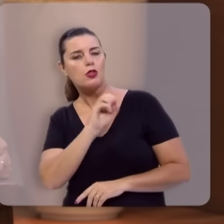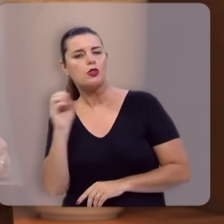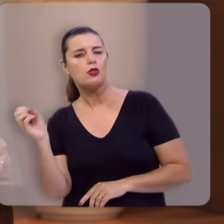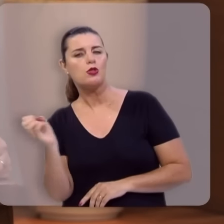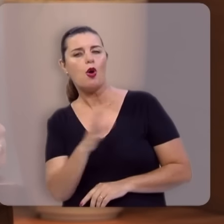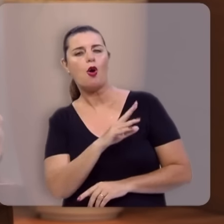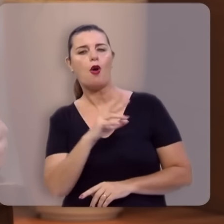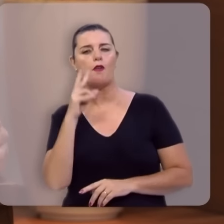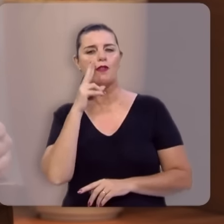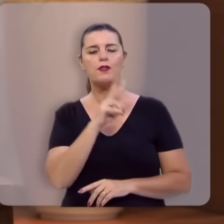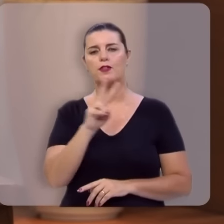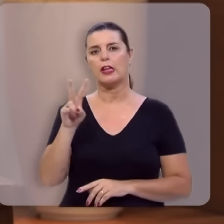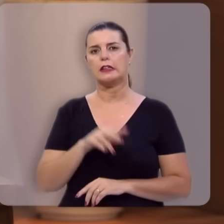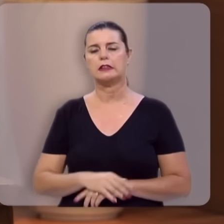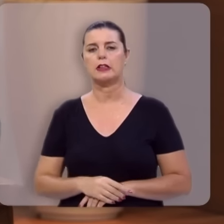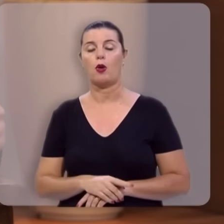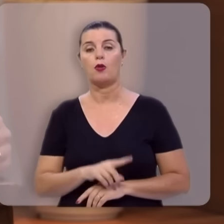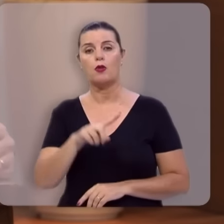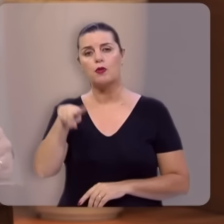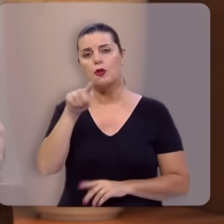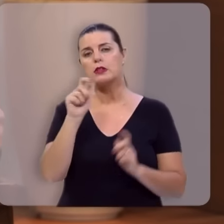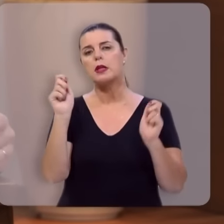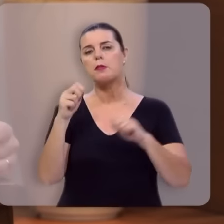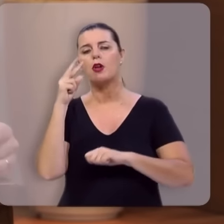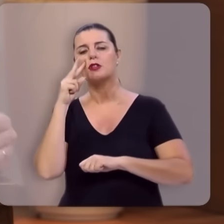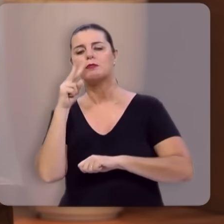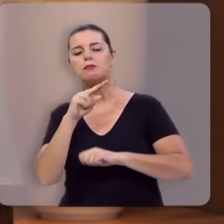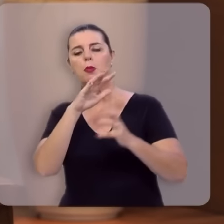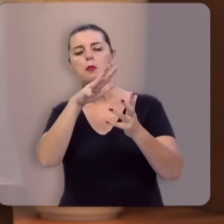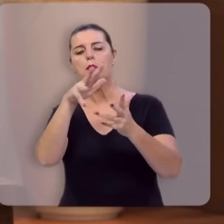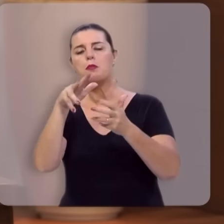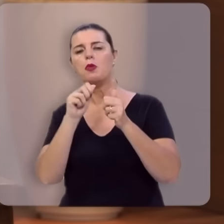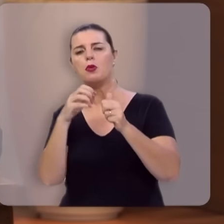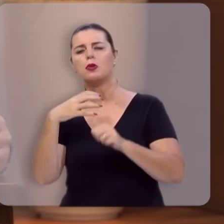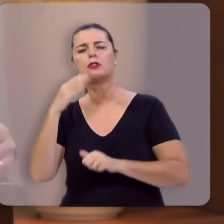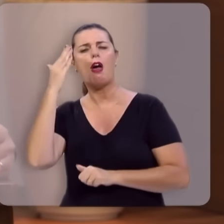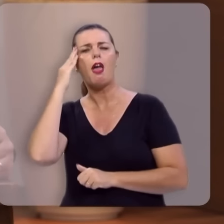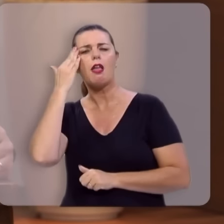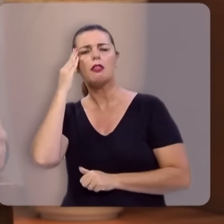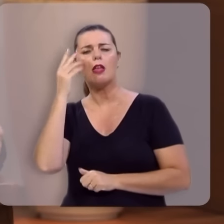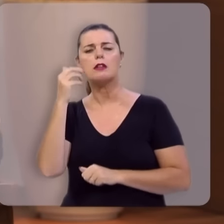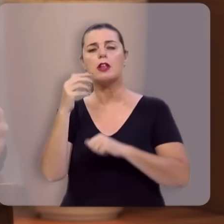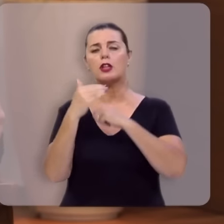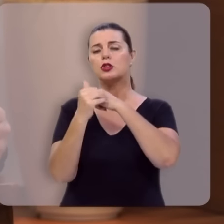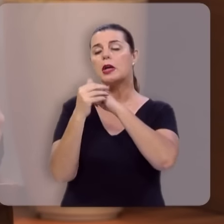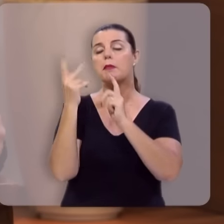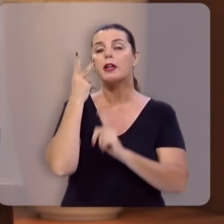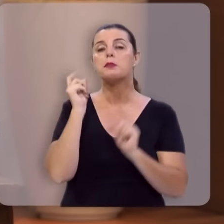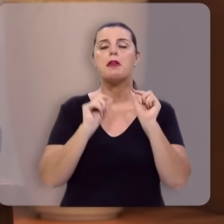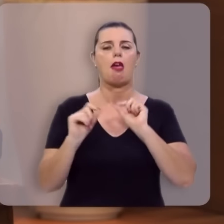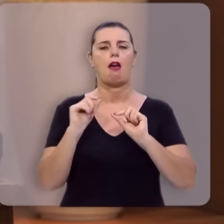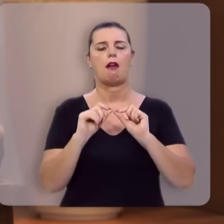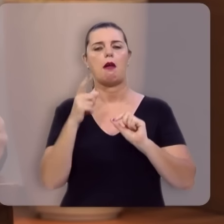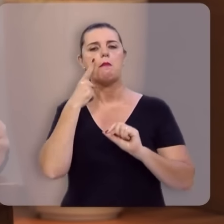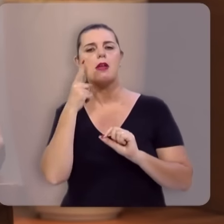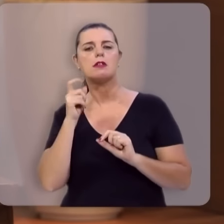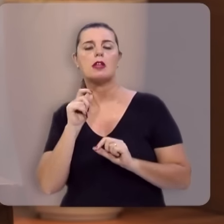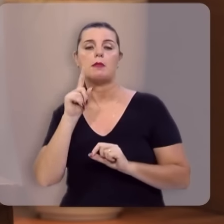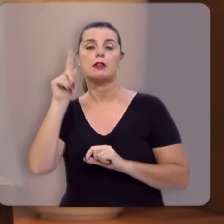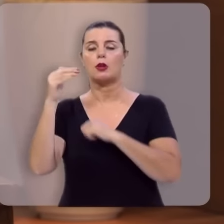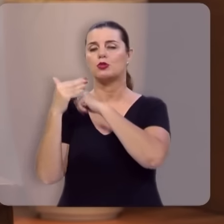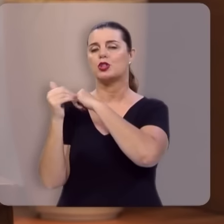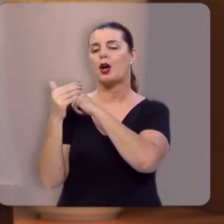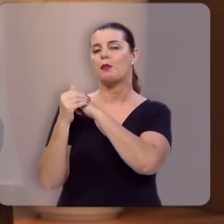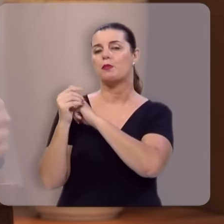cosmovisão e que você possa, de fato, encarar o mundo dessa maneira, entendendo a sua vocação, percebendo aquilo que Deus